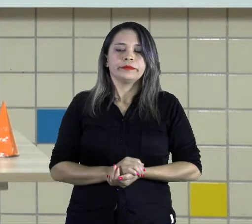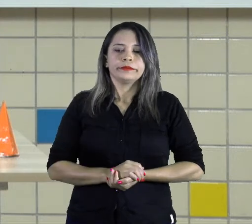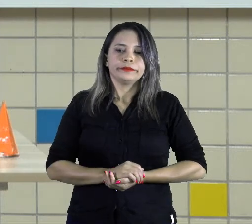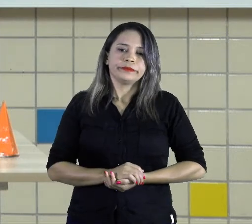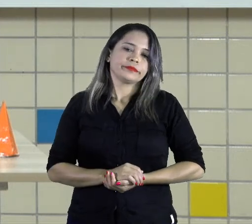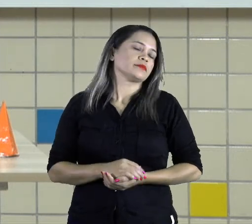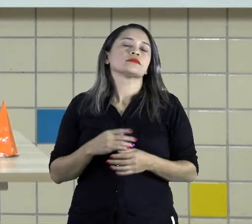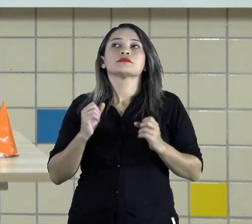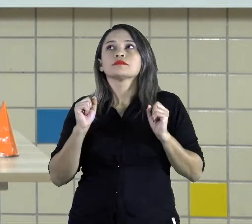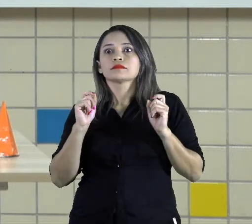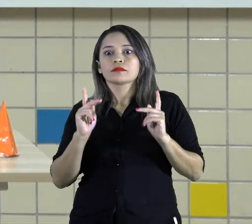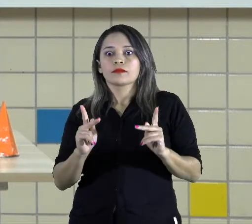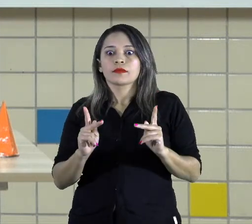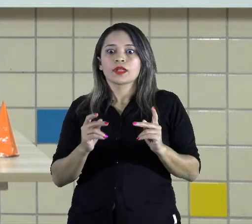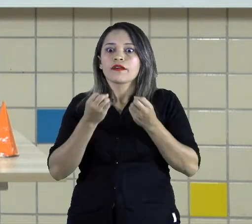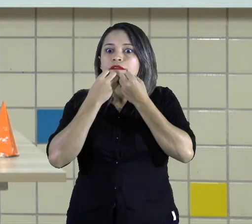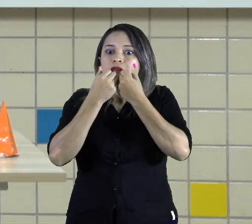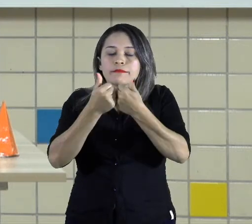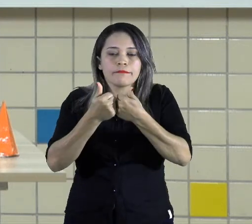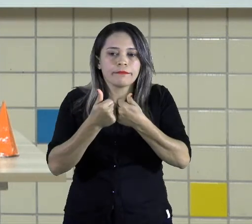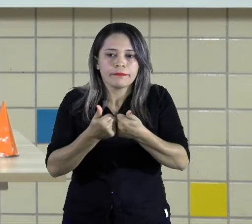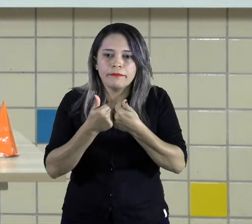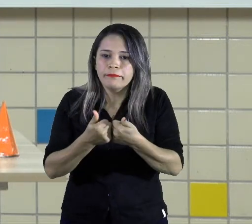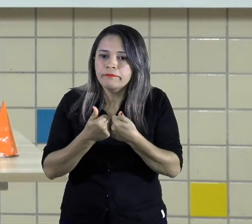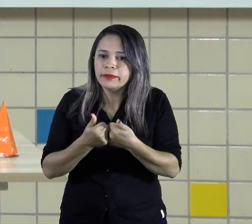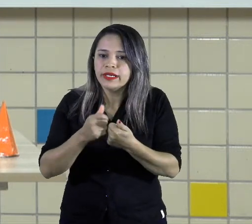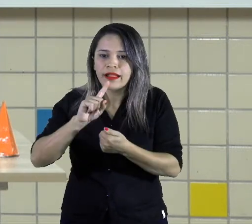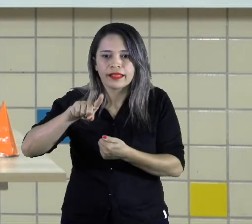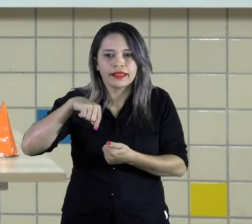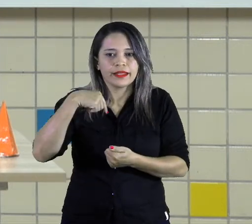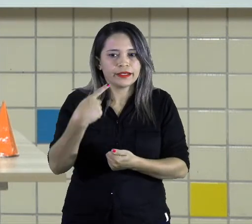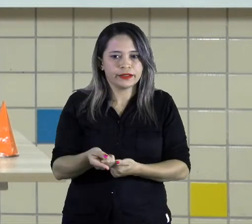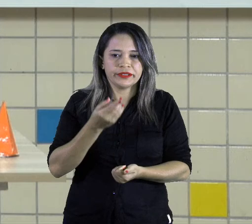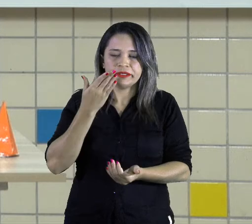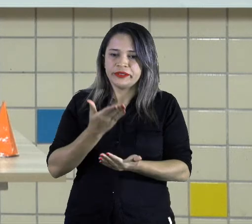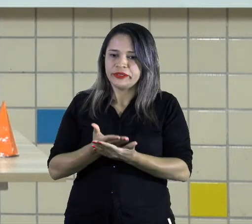ok? Então, ó, fiquem bem, tá? Até a próxima